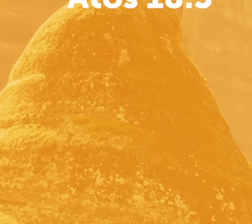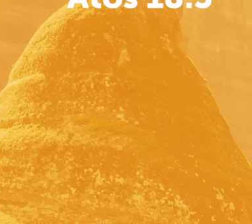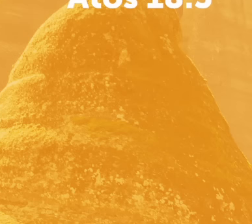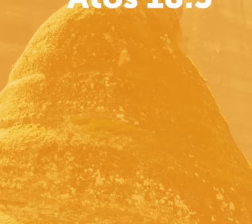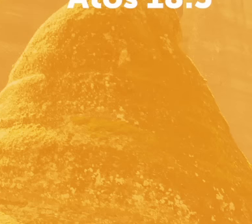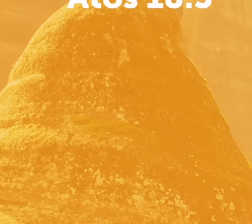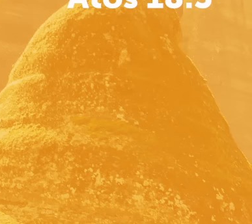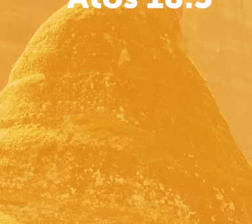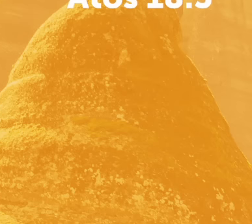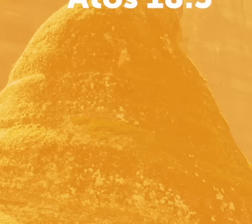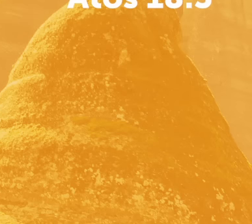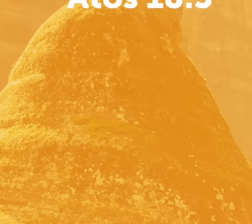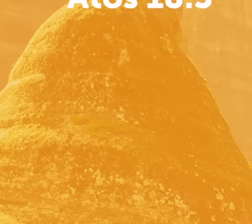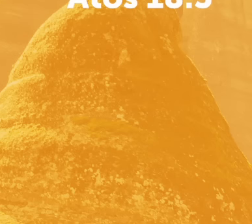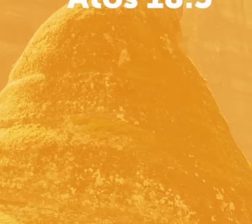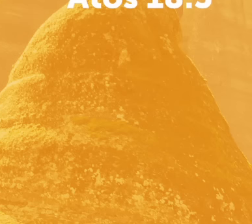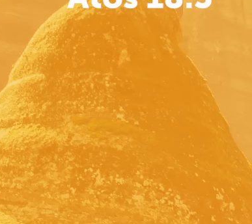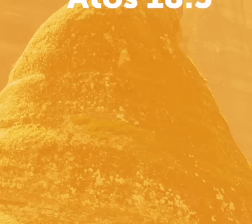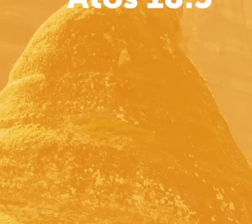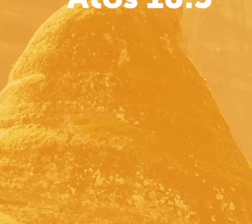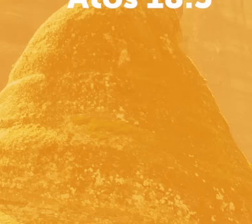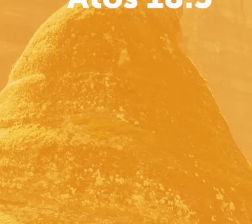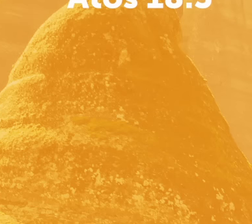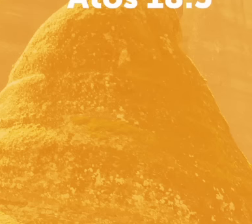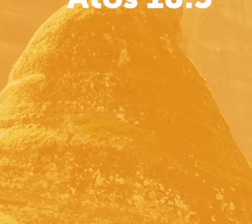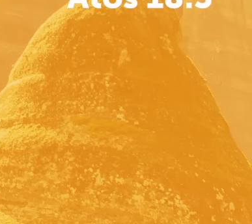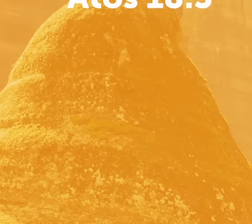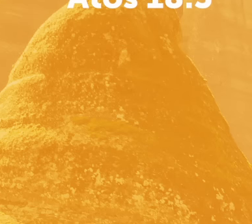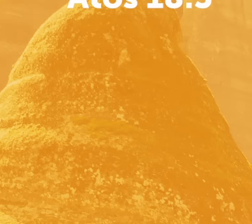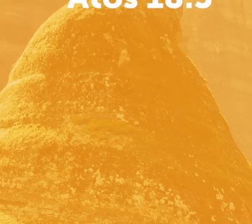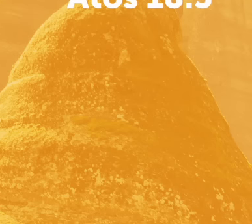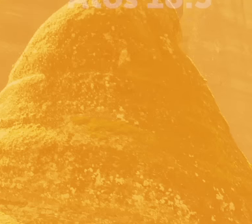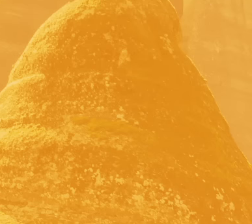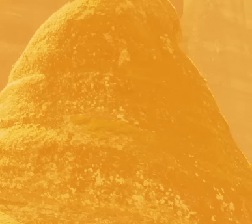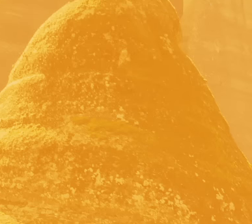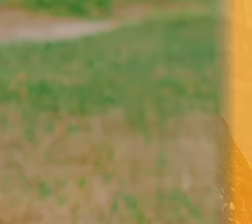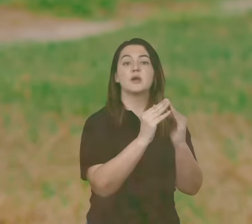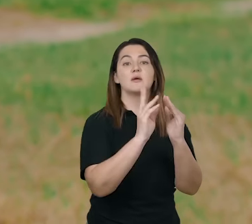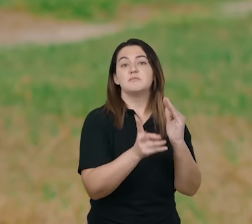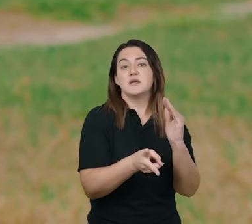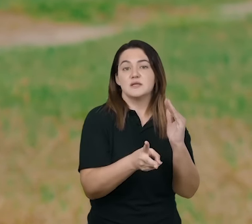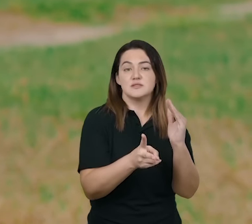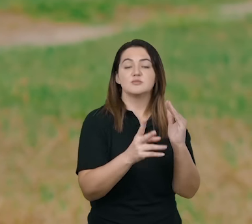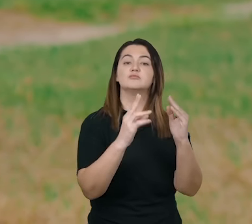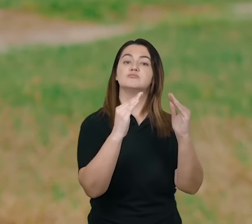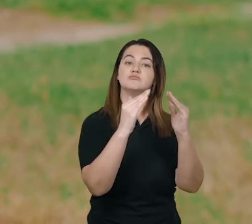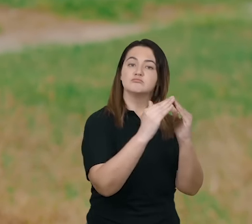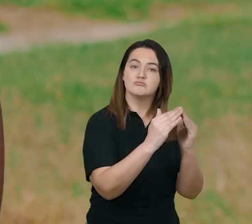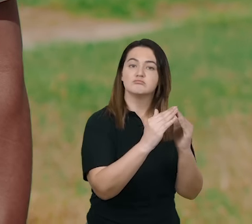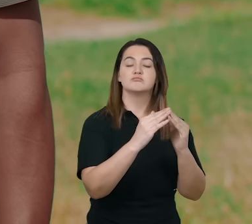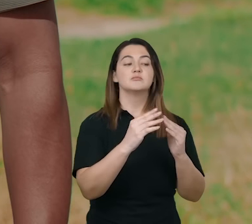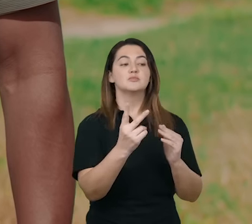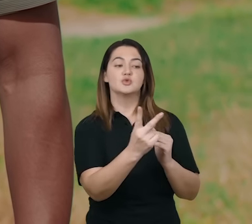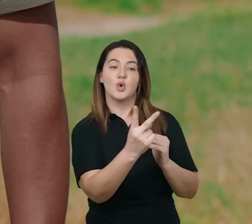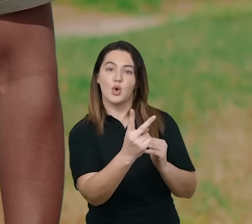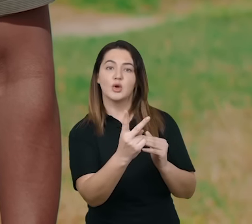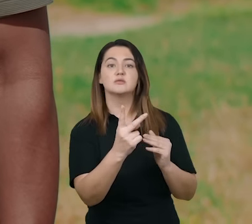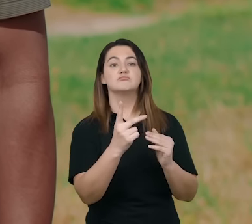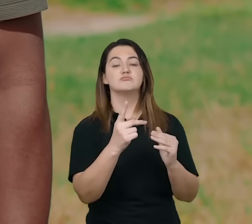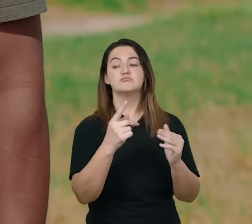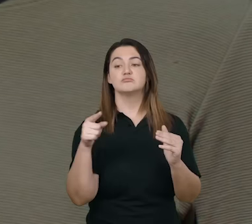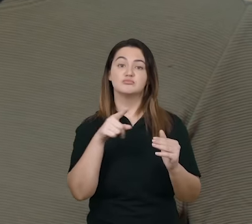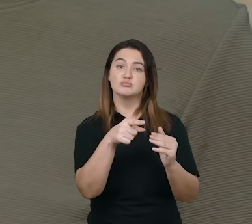ofício e passou a morar com eles e ali trabalhava. Então Paulo chegou nessa cidade de Corinto, encontrou esses 2